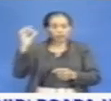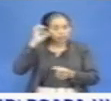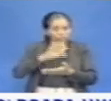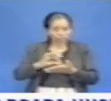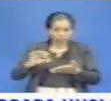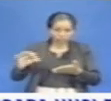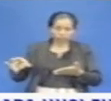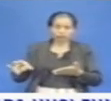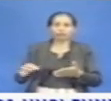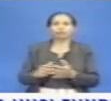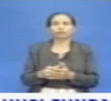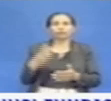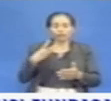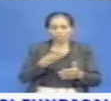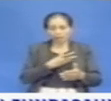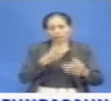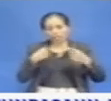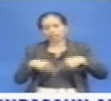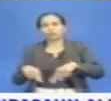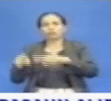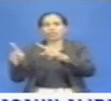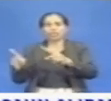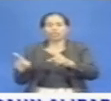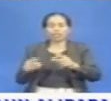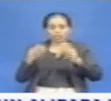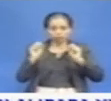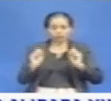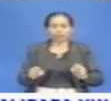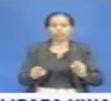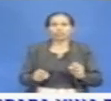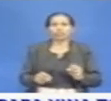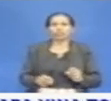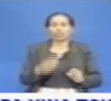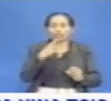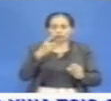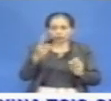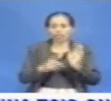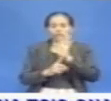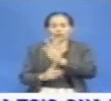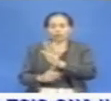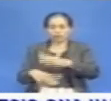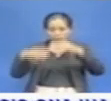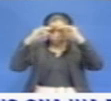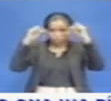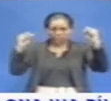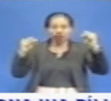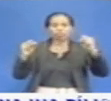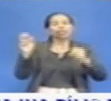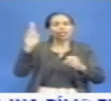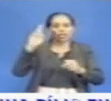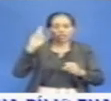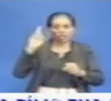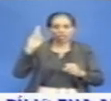secretária, vice-secretária de Sira, a minha baoto, para aproveitar mais o cumprimento do presidente da República. Para além de comunicação, na